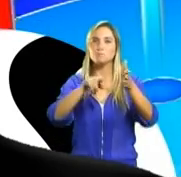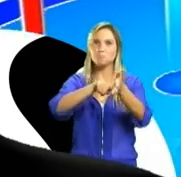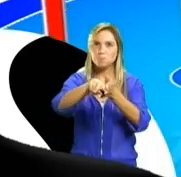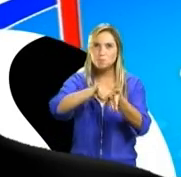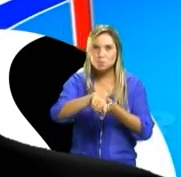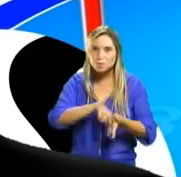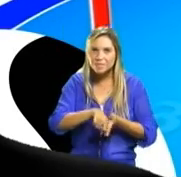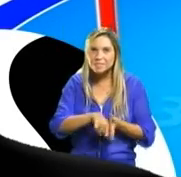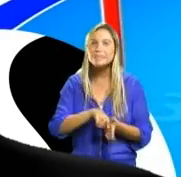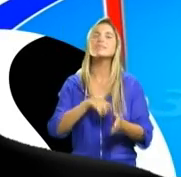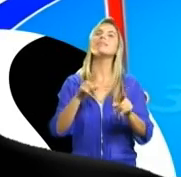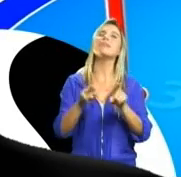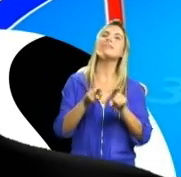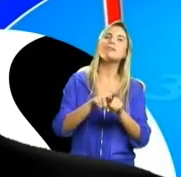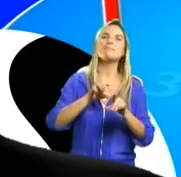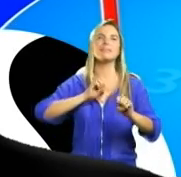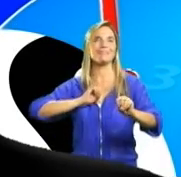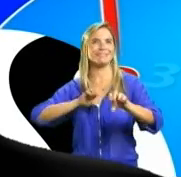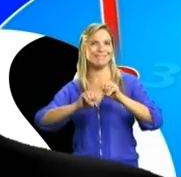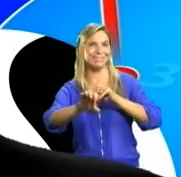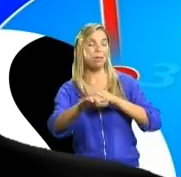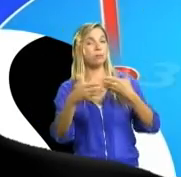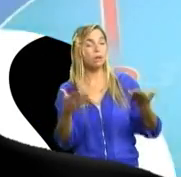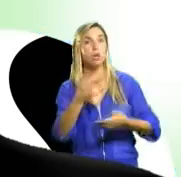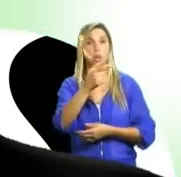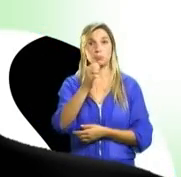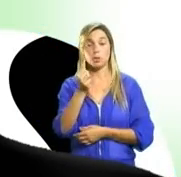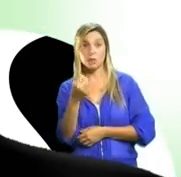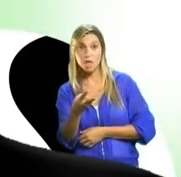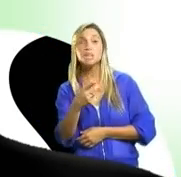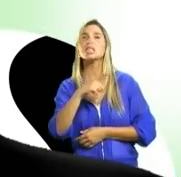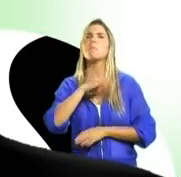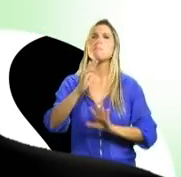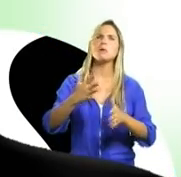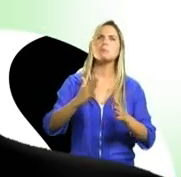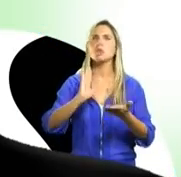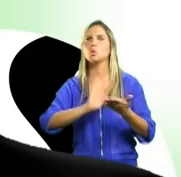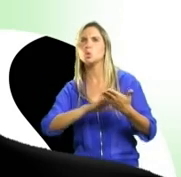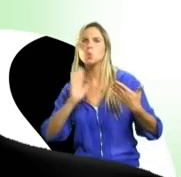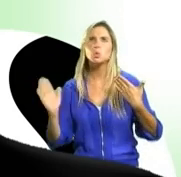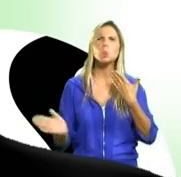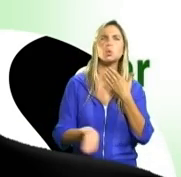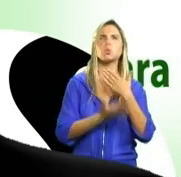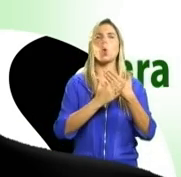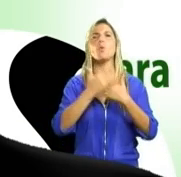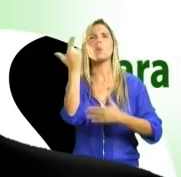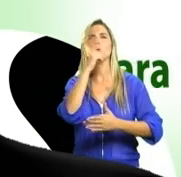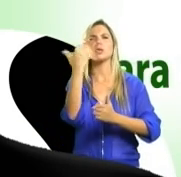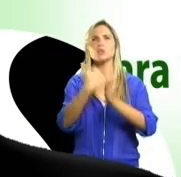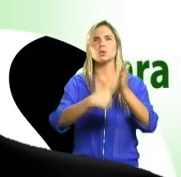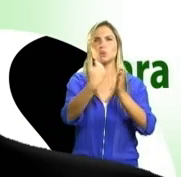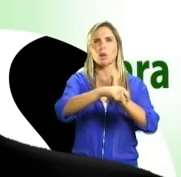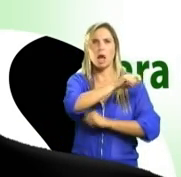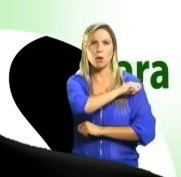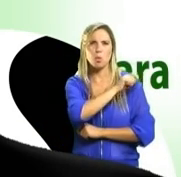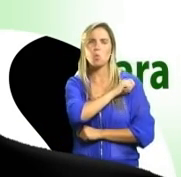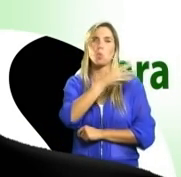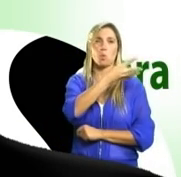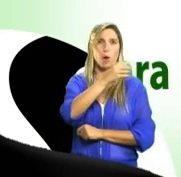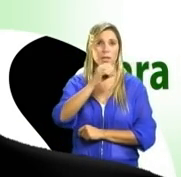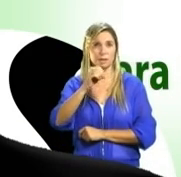de Iniciação Científica e de Extensão. Para 2013, está previsto o dobro do número de bolsas do ProUENG, aumentando